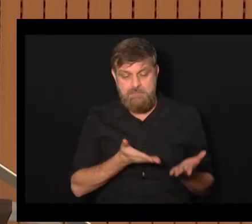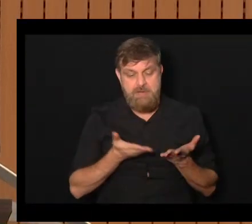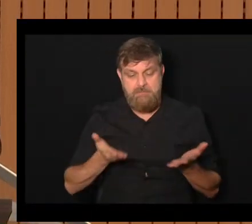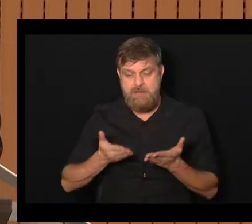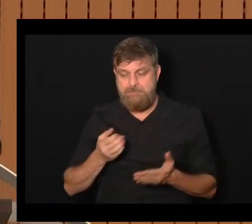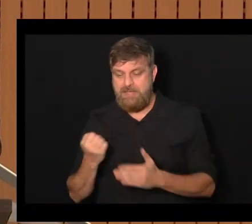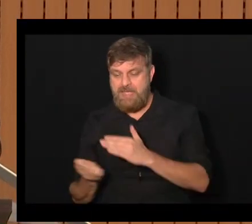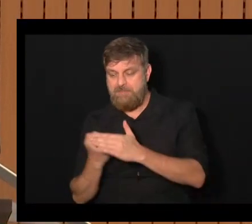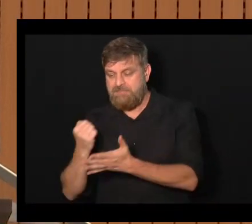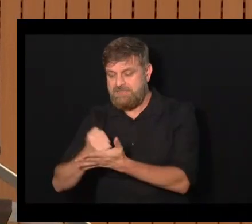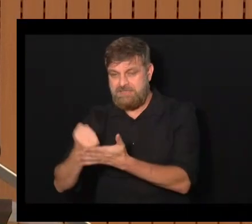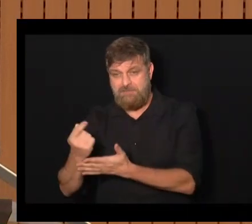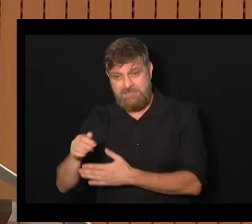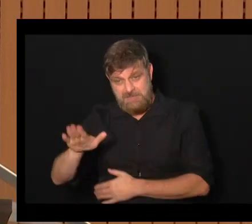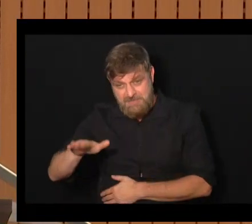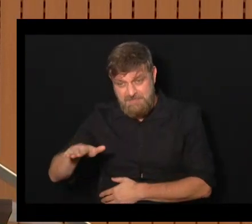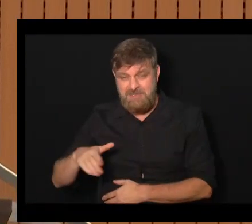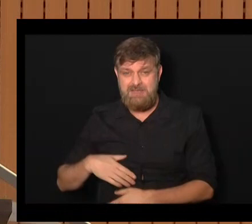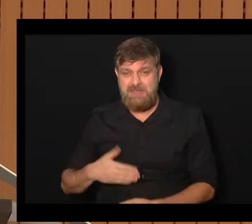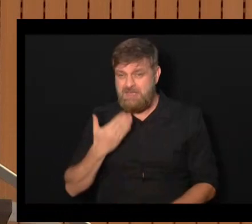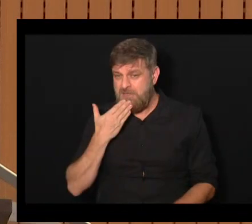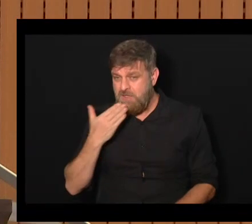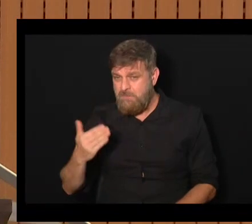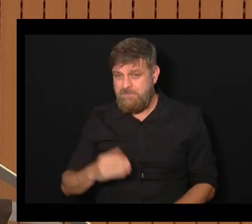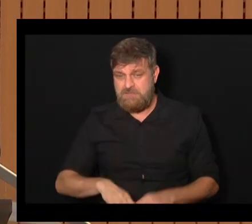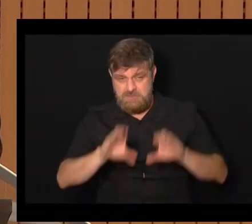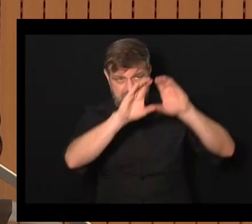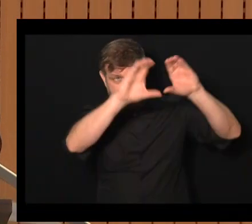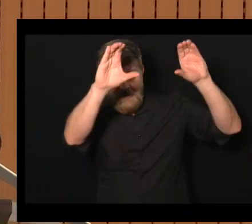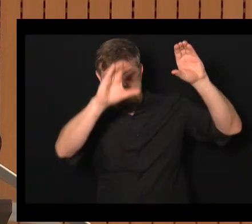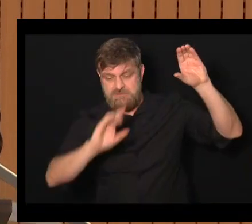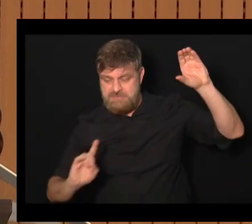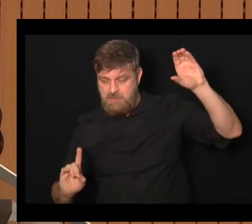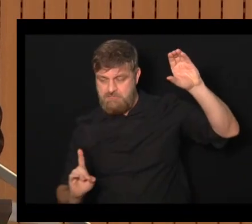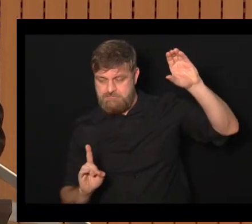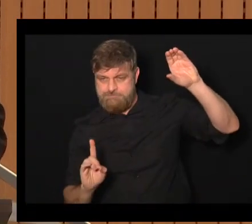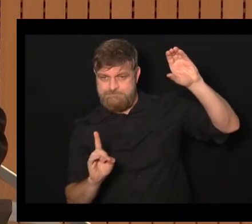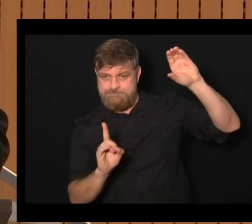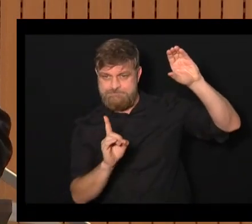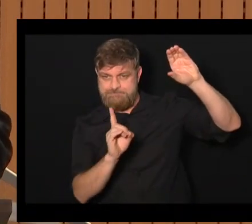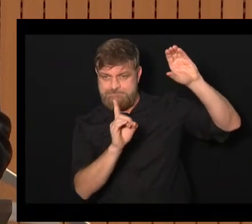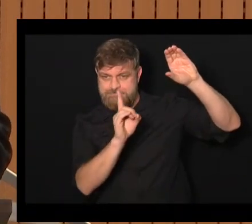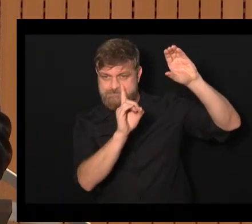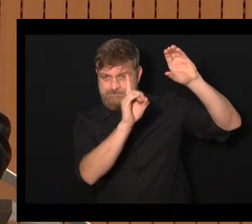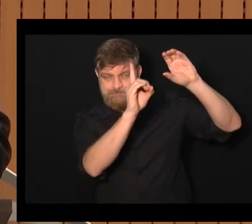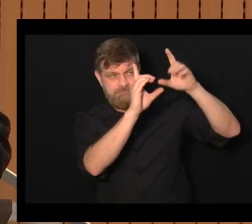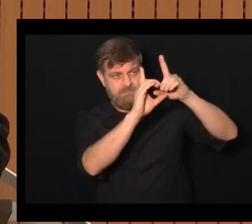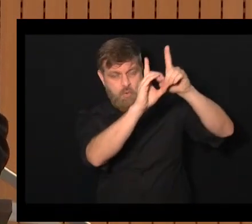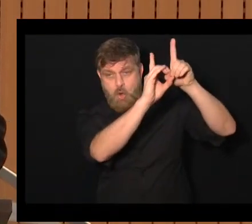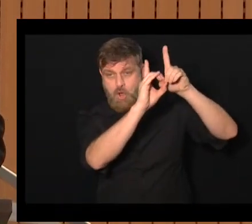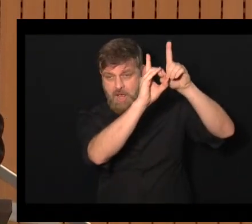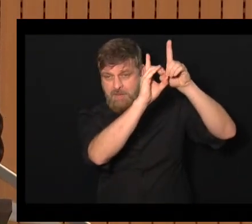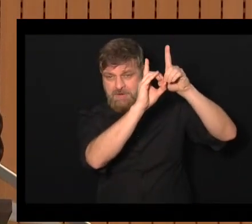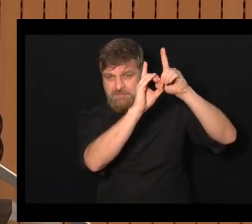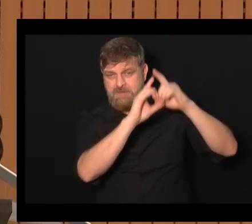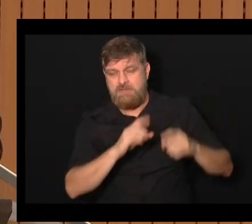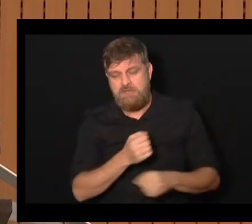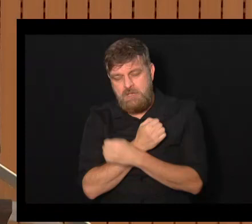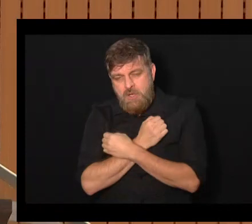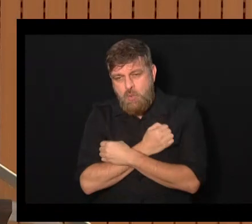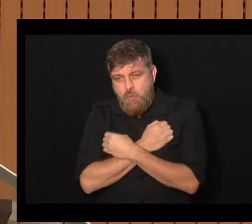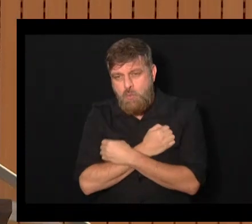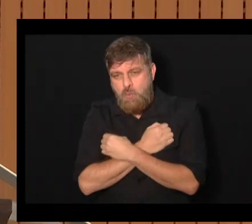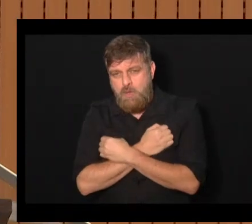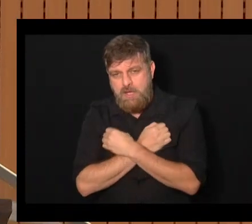empresa. Que Deus tenha piedade e acolha a alma de José Antônio Trevisan no seu amor e na sua luz, e deixo aqui um forte